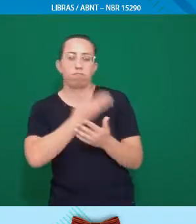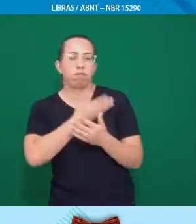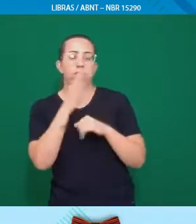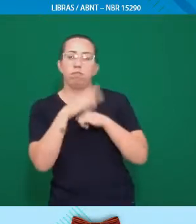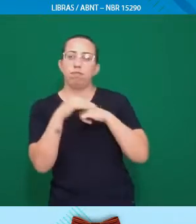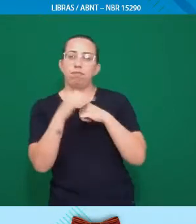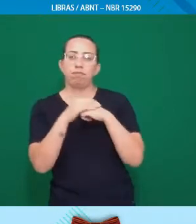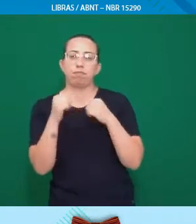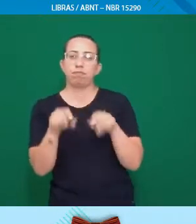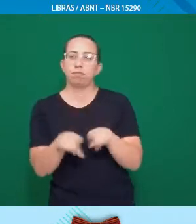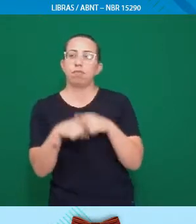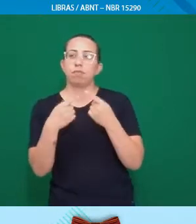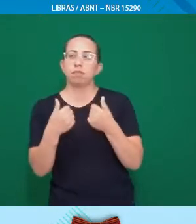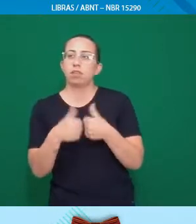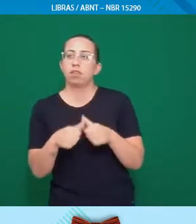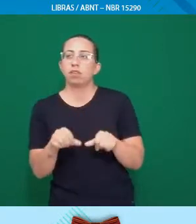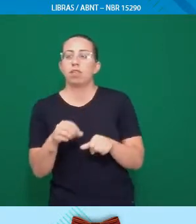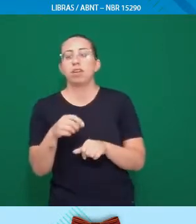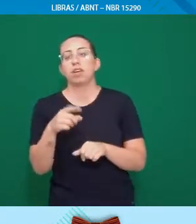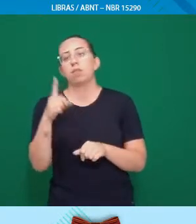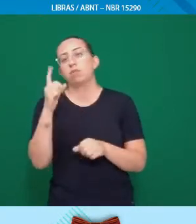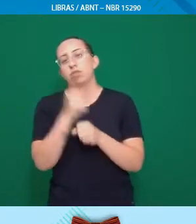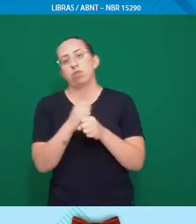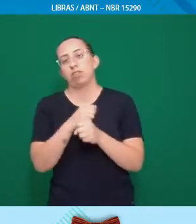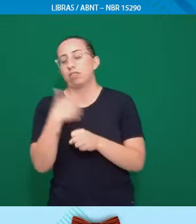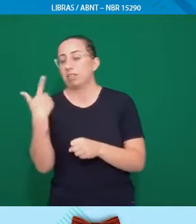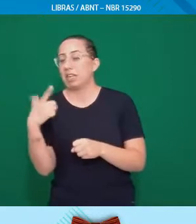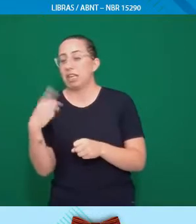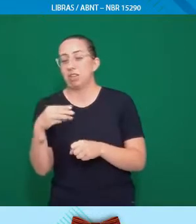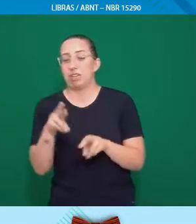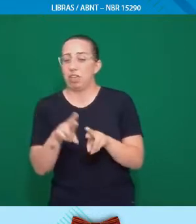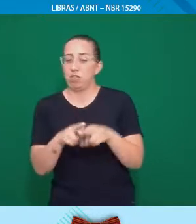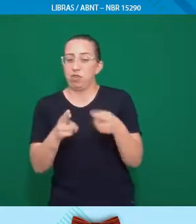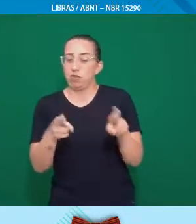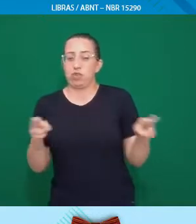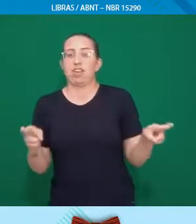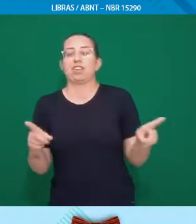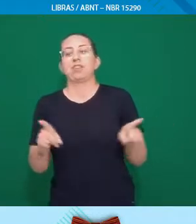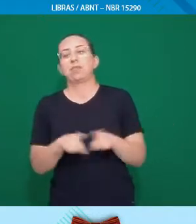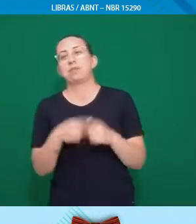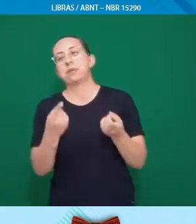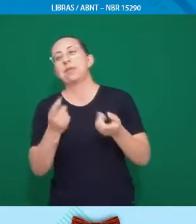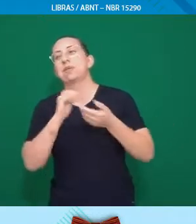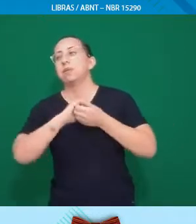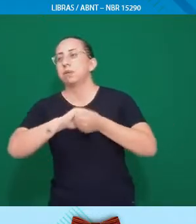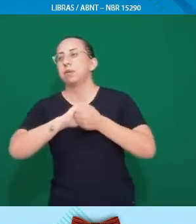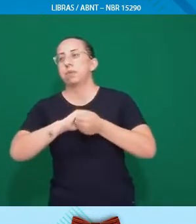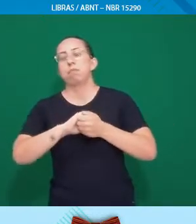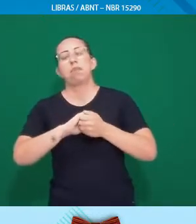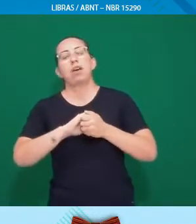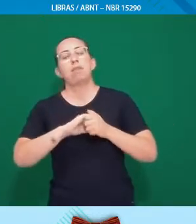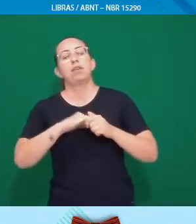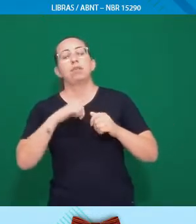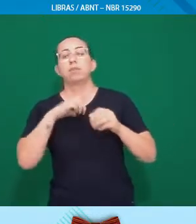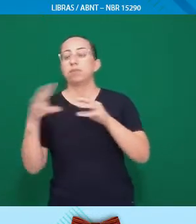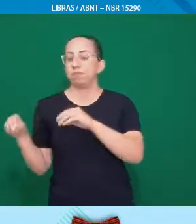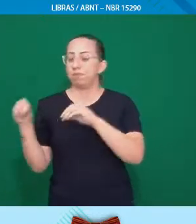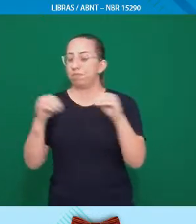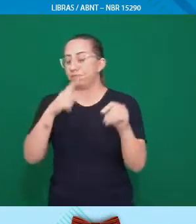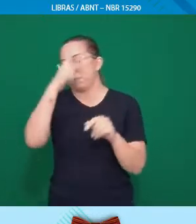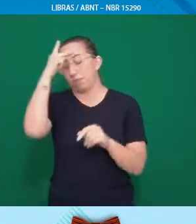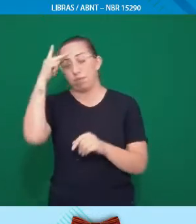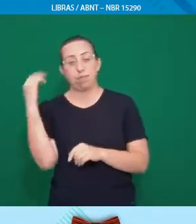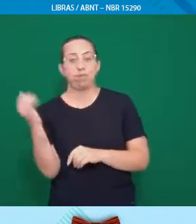que bom mas ficamos aí um ano sem sem o bicho ruim mas parabéns mesmo parabéns trazidos pessoas